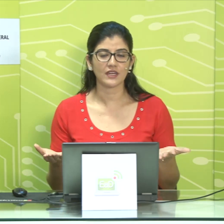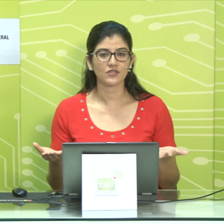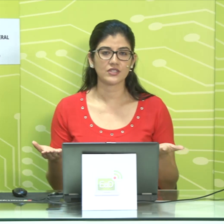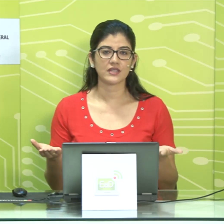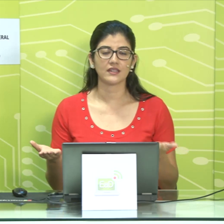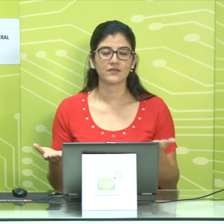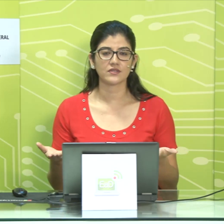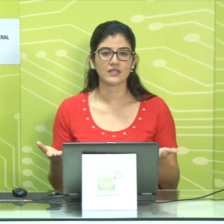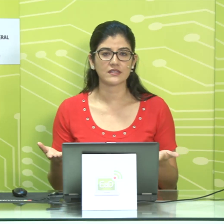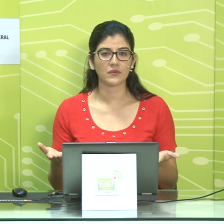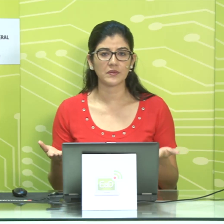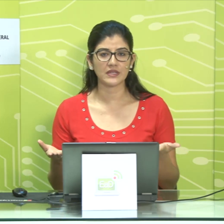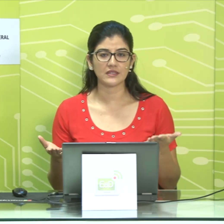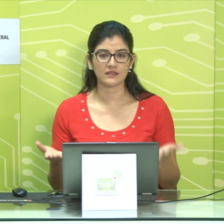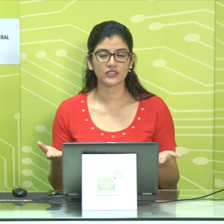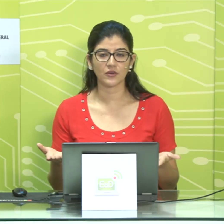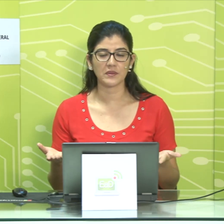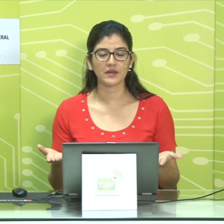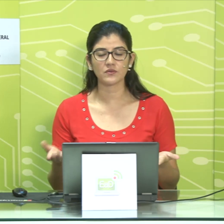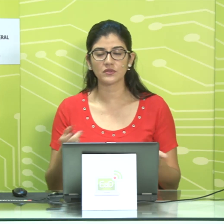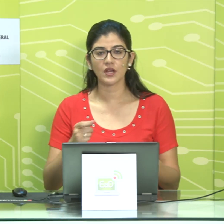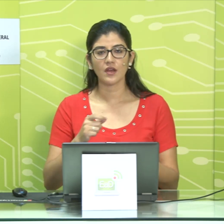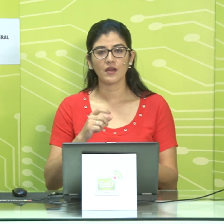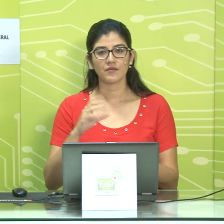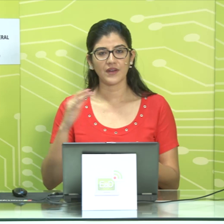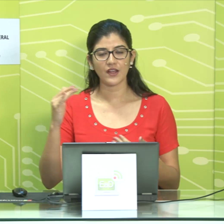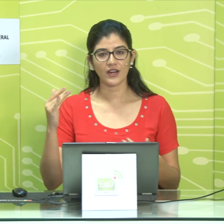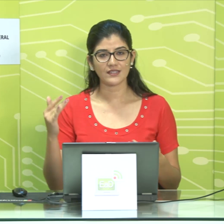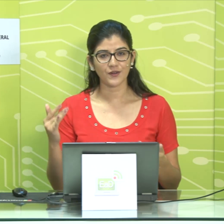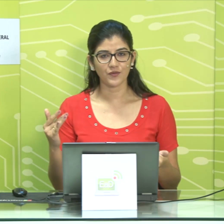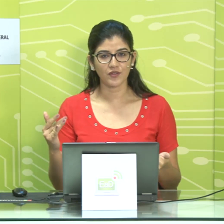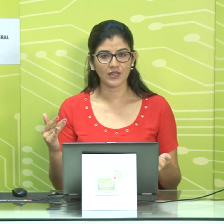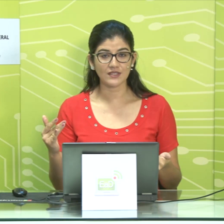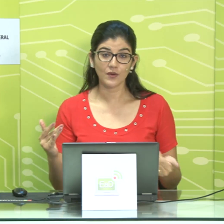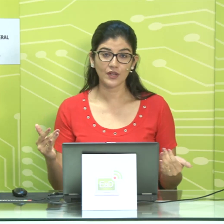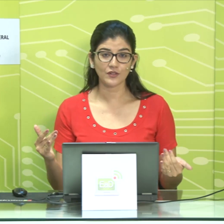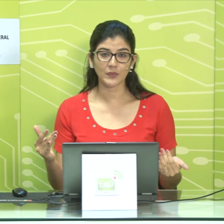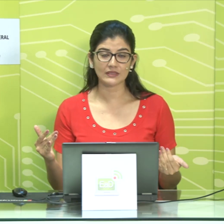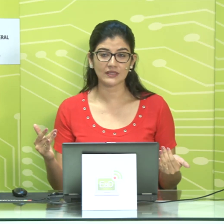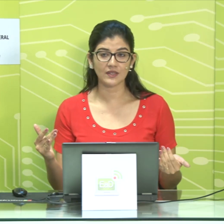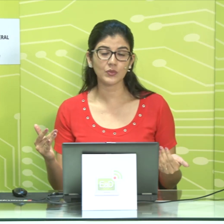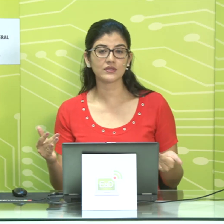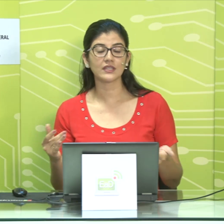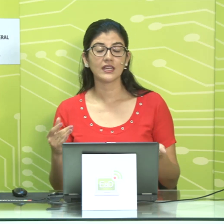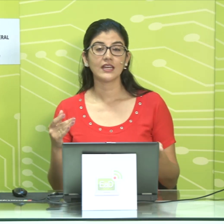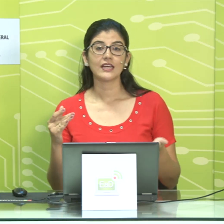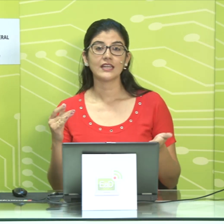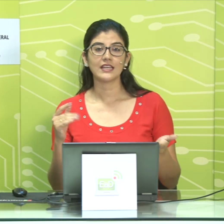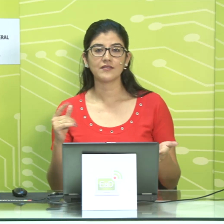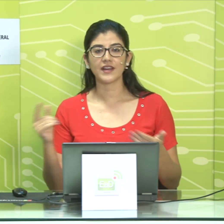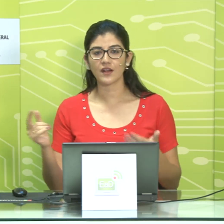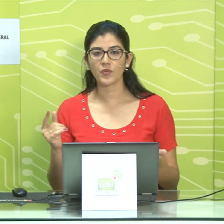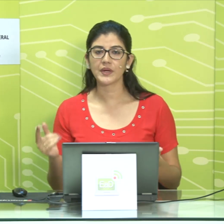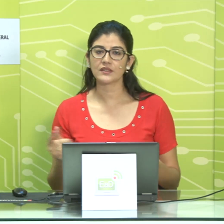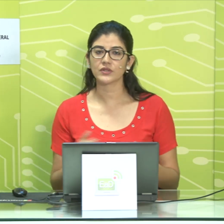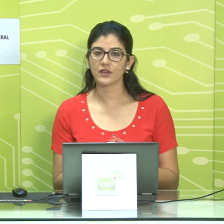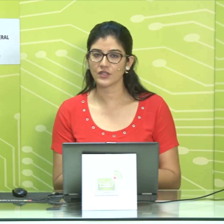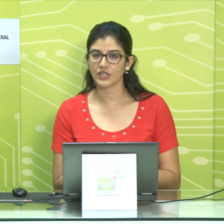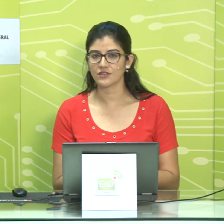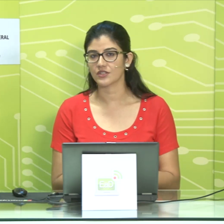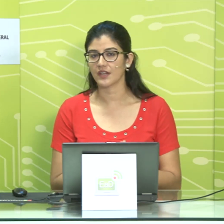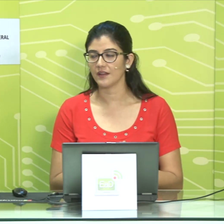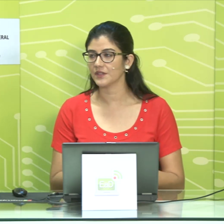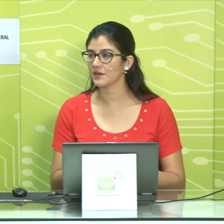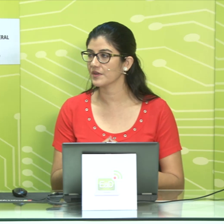A atividade de sala que vocês estão em mãos, vai olhar essa configuração que nós passamos e vai acompanhando aqui